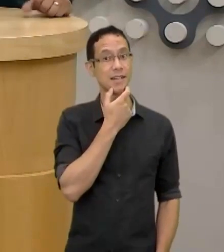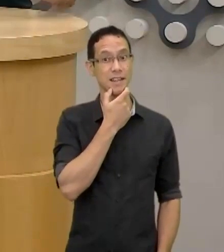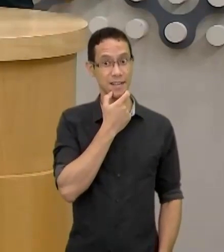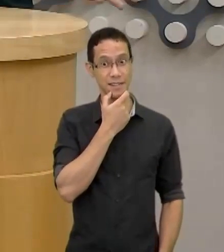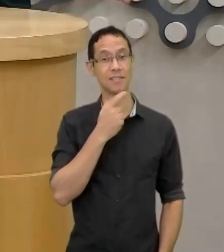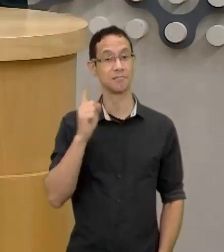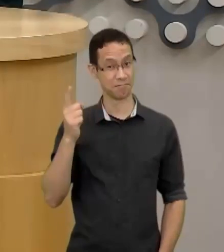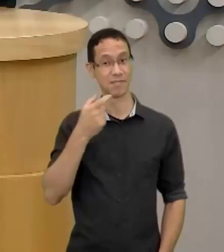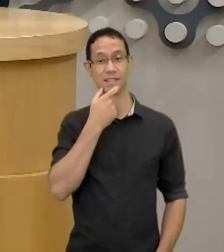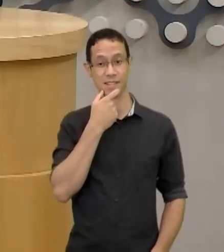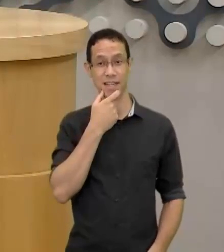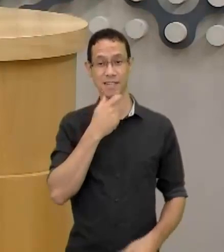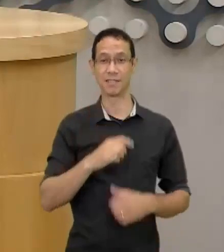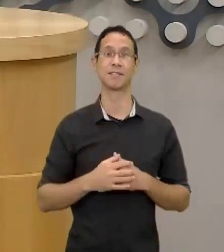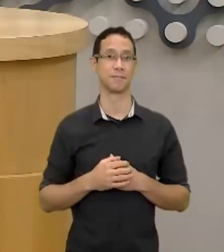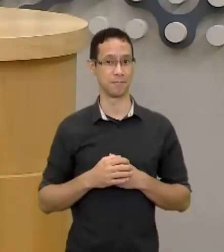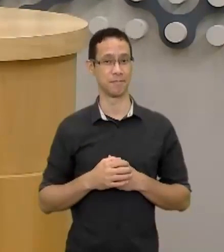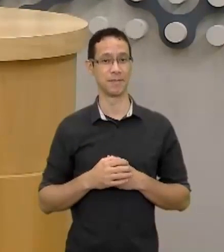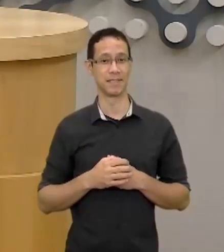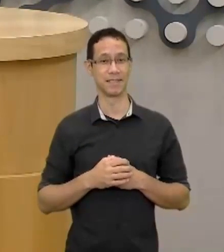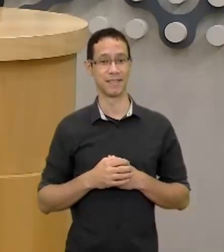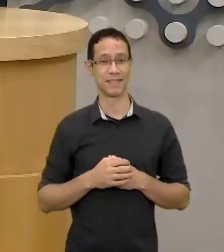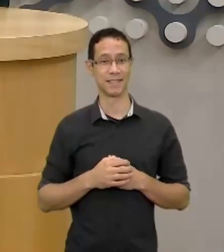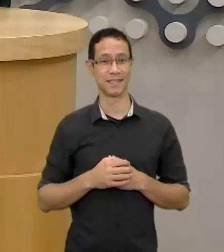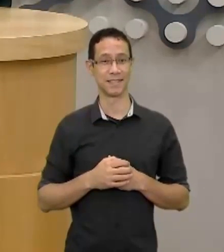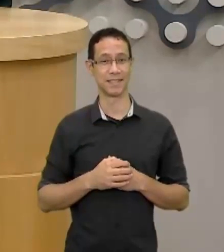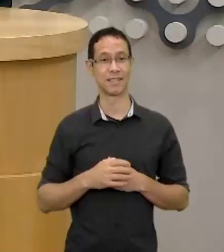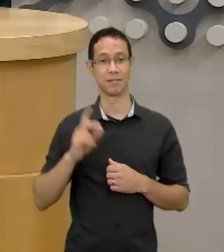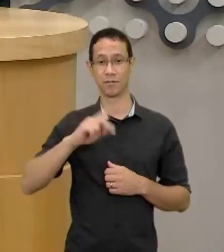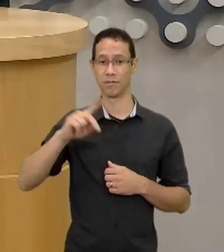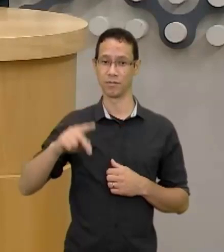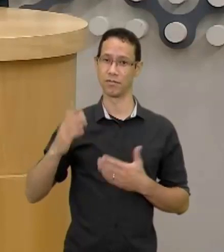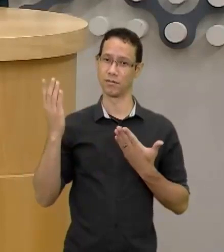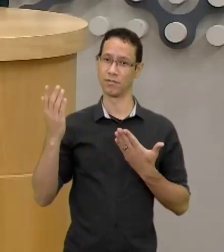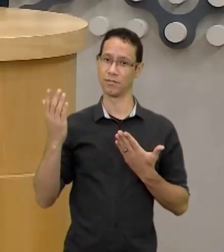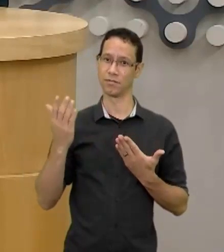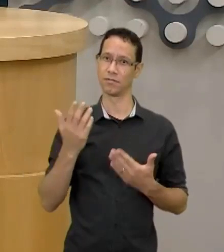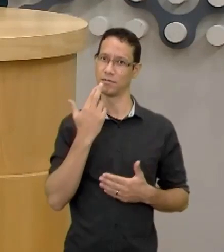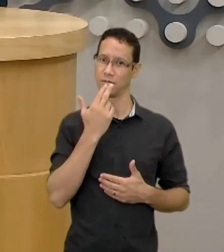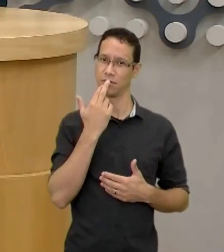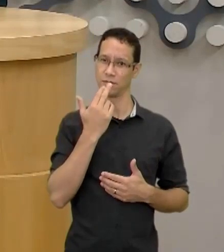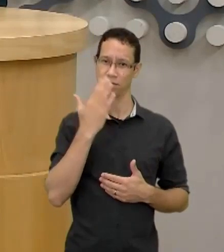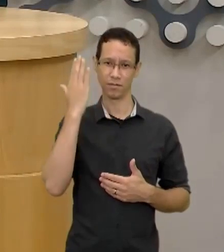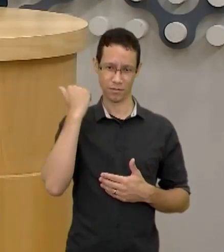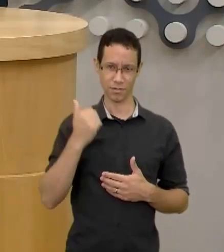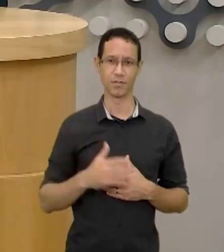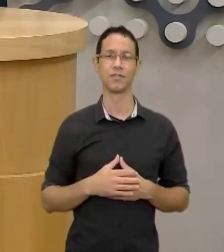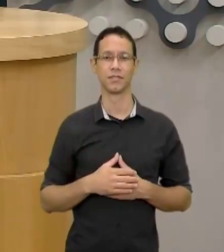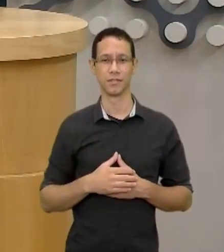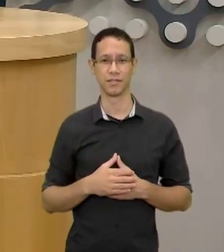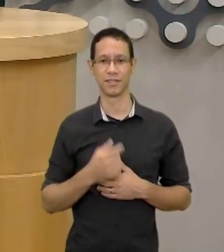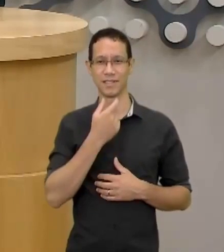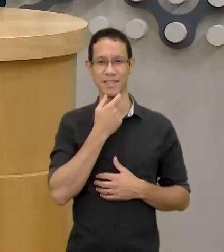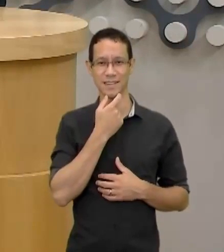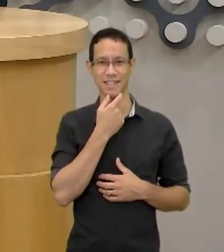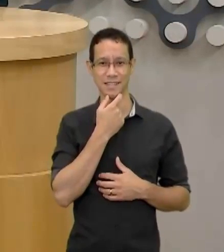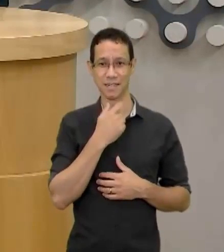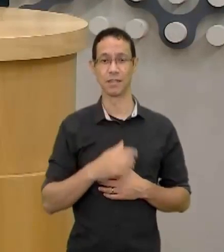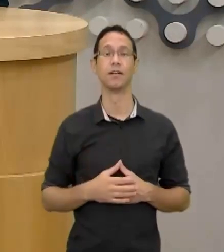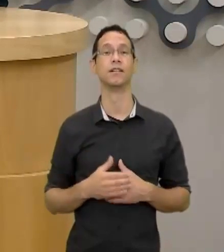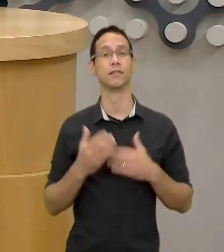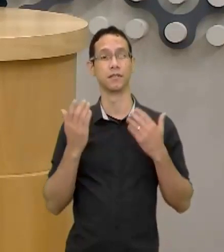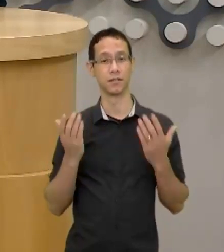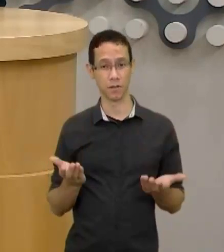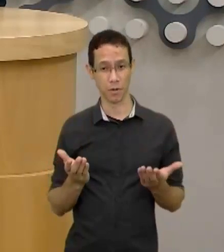Inglês. Como é que eu vou esquecer inglês? Inglês. O professor bilíngue esqueceu inglês? Yeah, for sure. English. Yeah. Então, ou